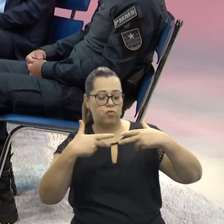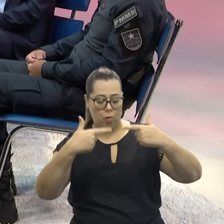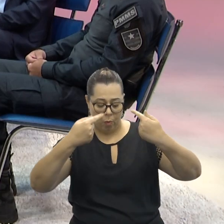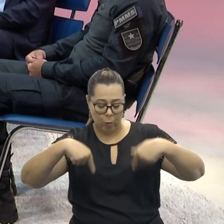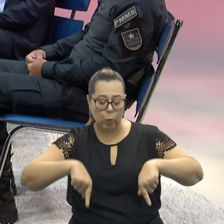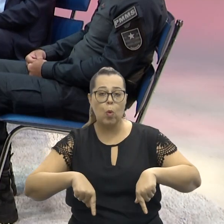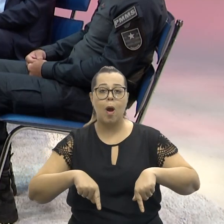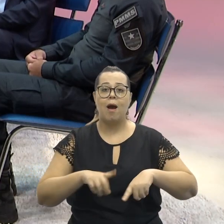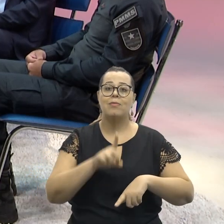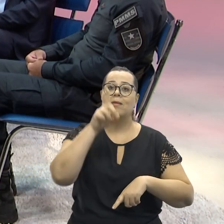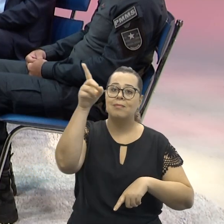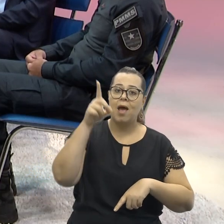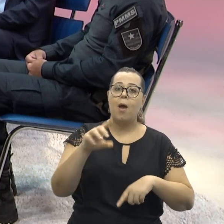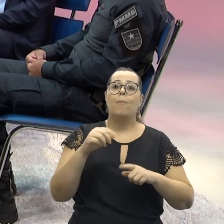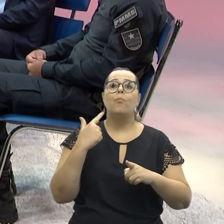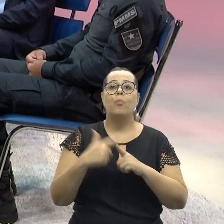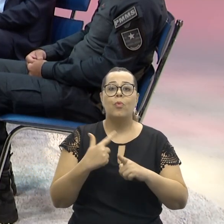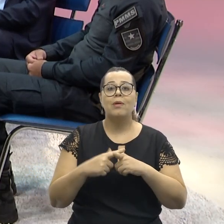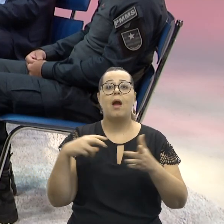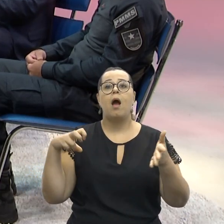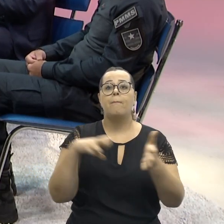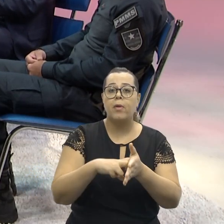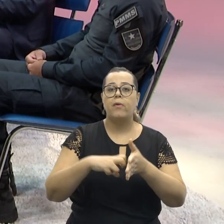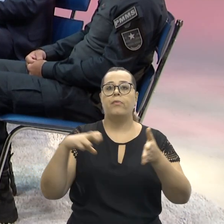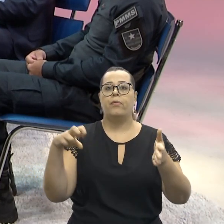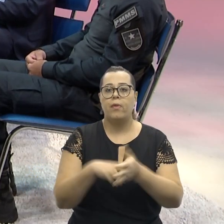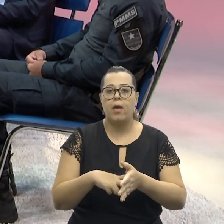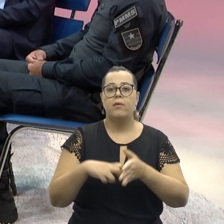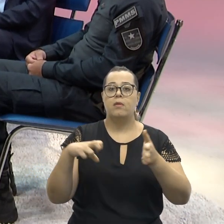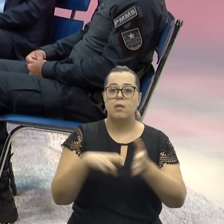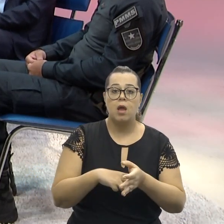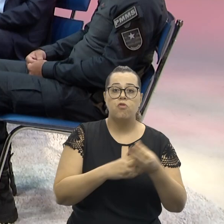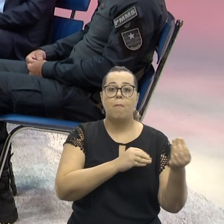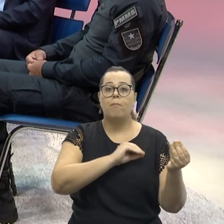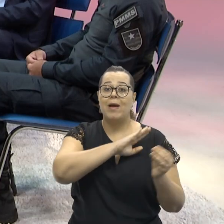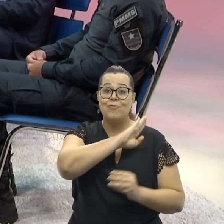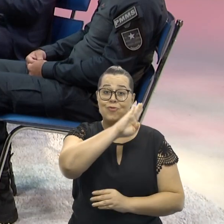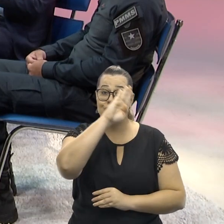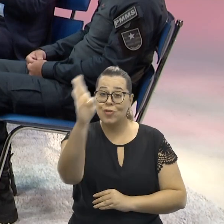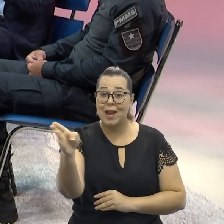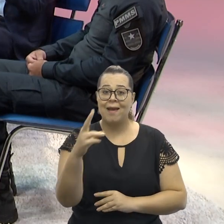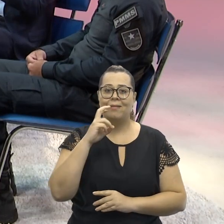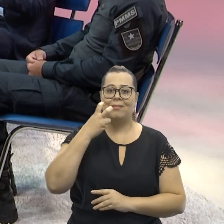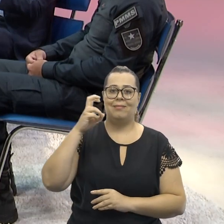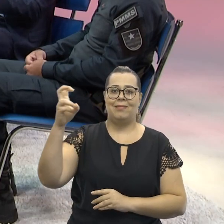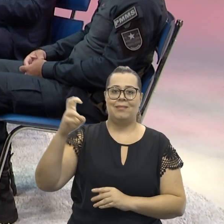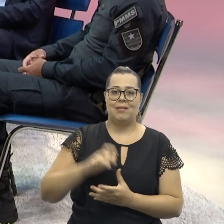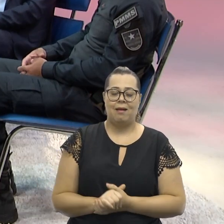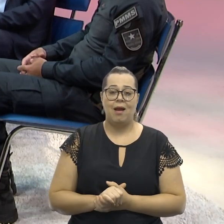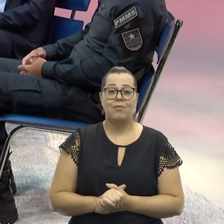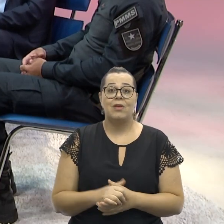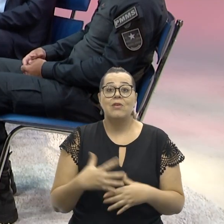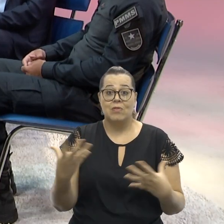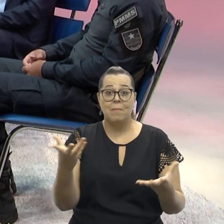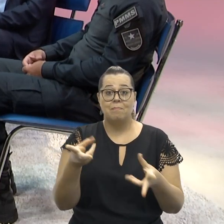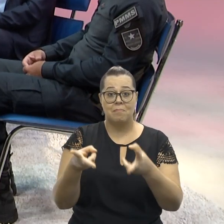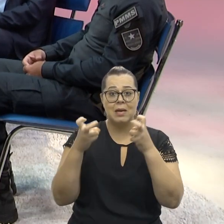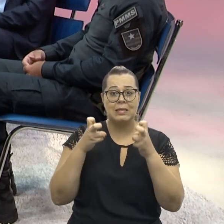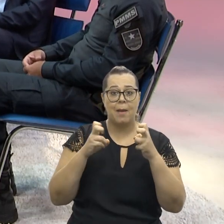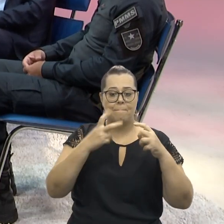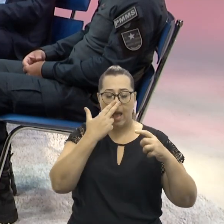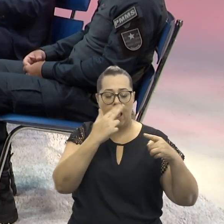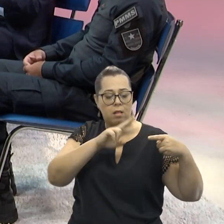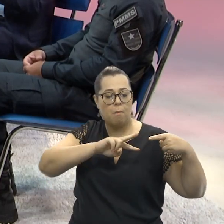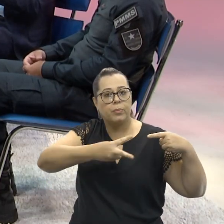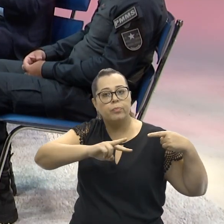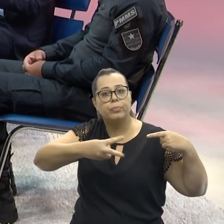são em função dos politraumatizados em decorrência dos acidentes de trânsito. Olha o impacto que isso traz na sociedade. Não uma só,